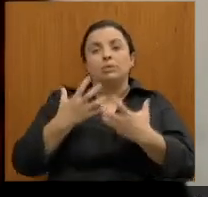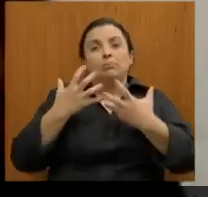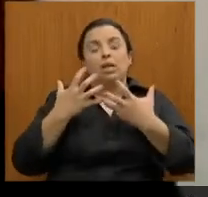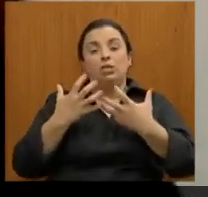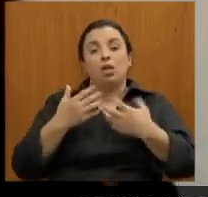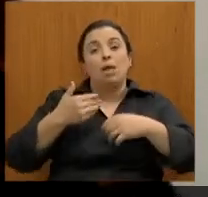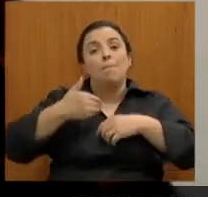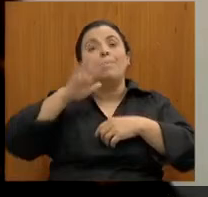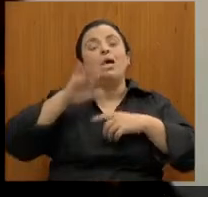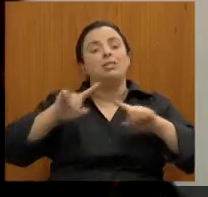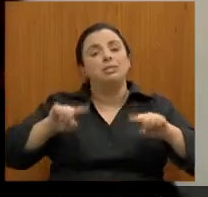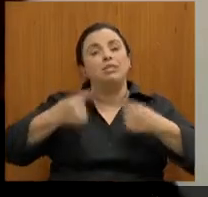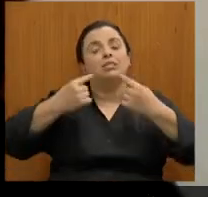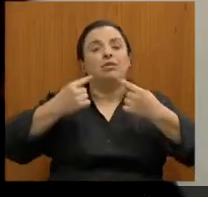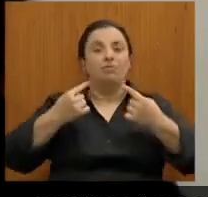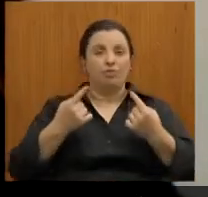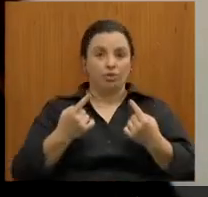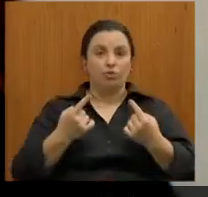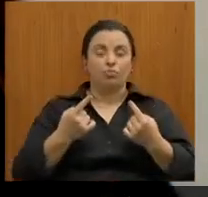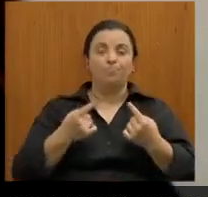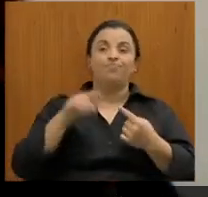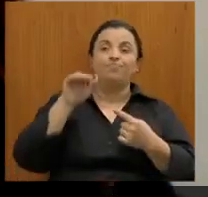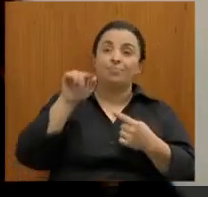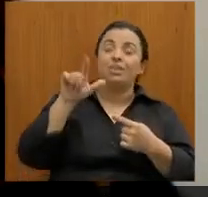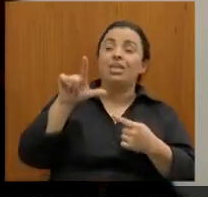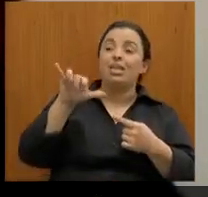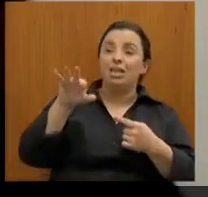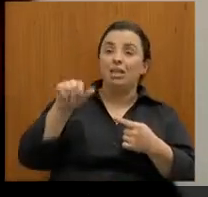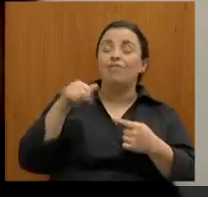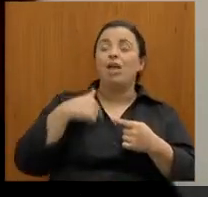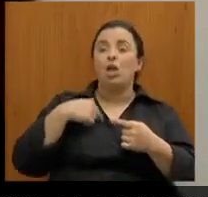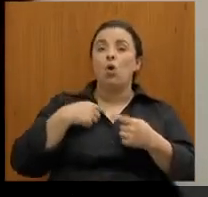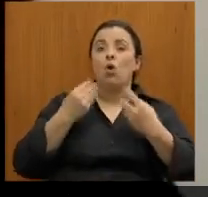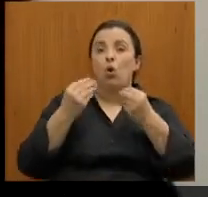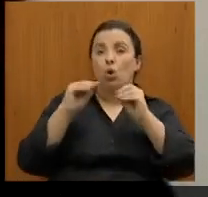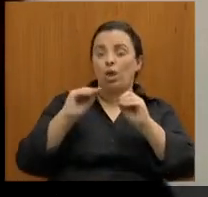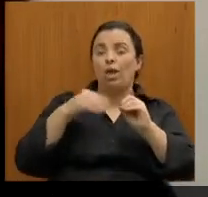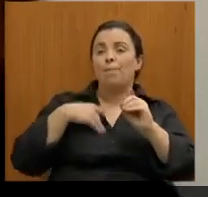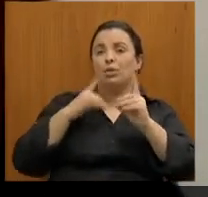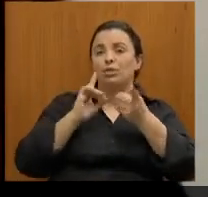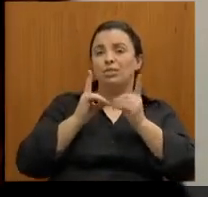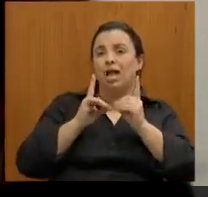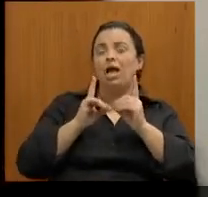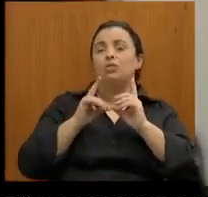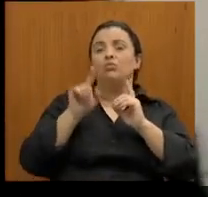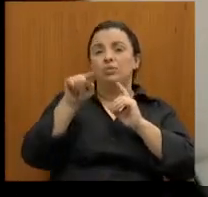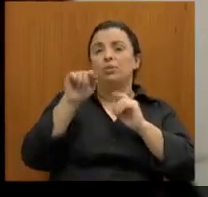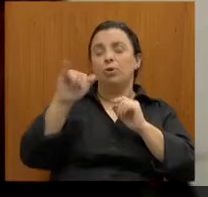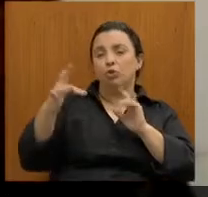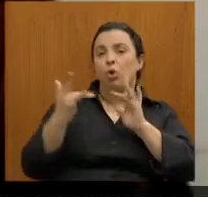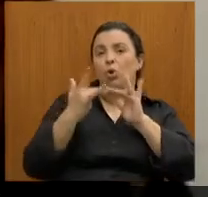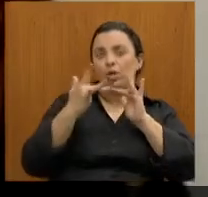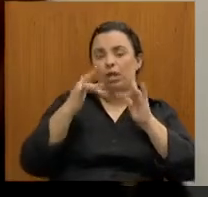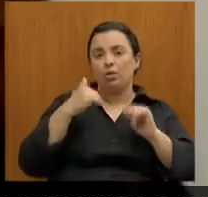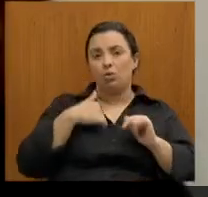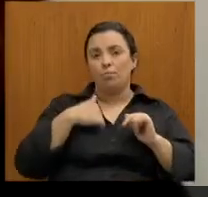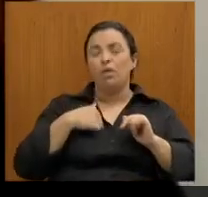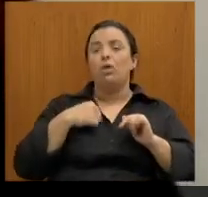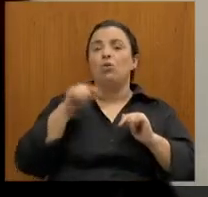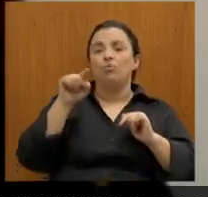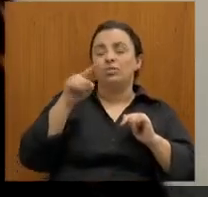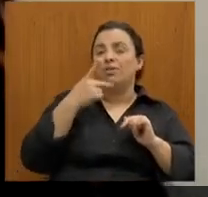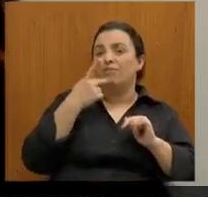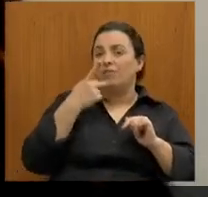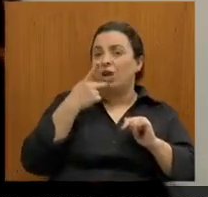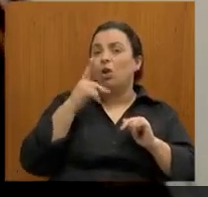de desafio eu coloquei Lídia ali no nosso teste os meus dados para você entrar em contato comigo é o que você